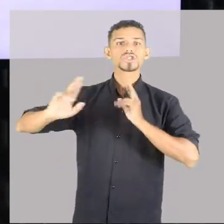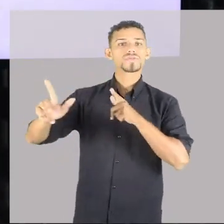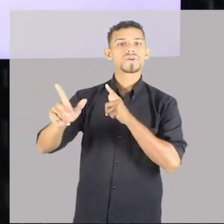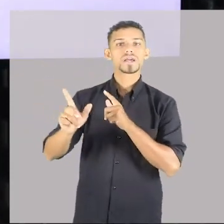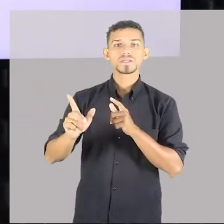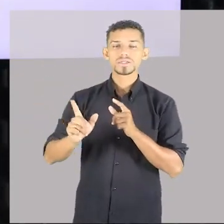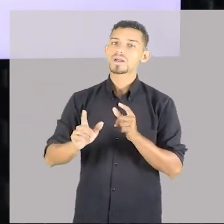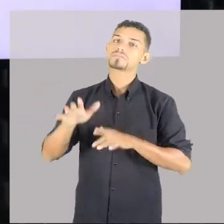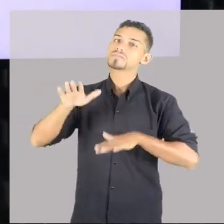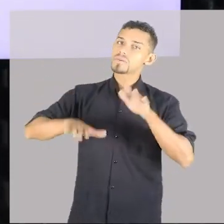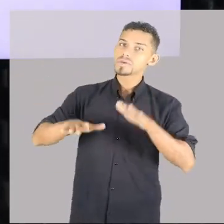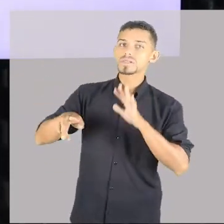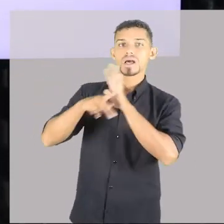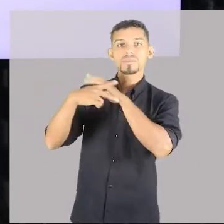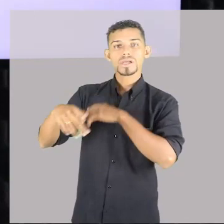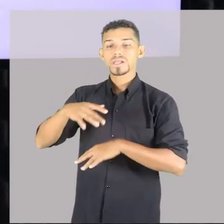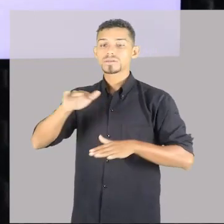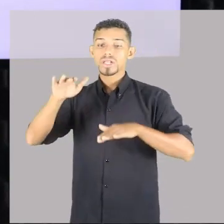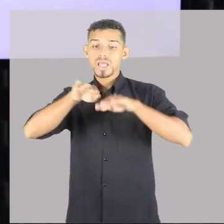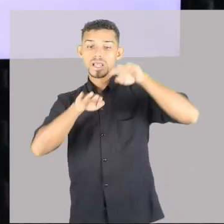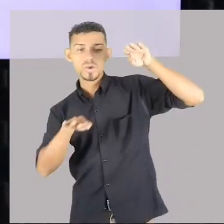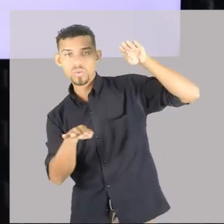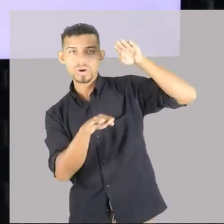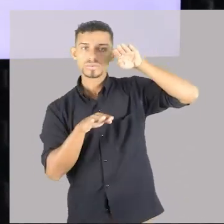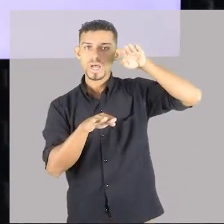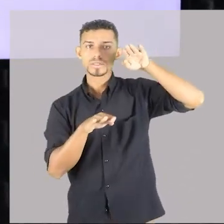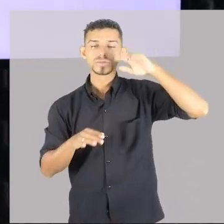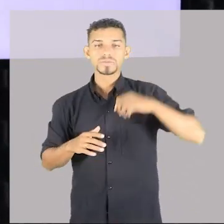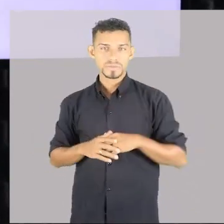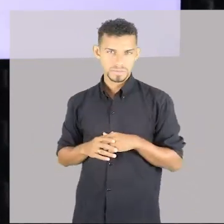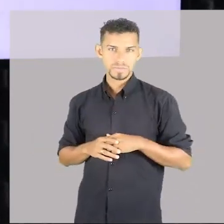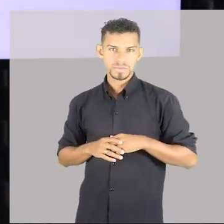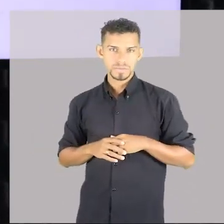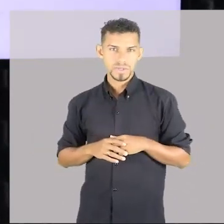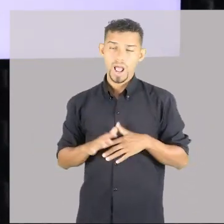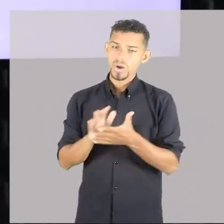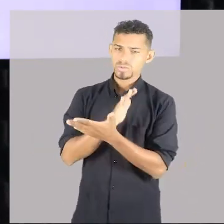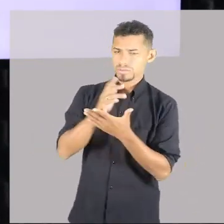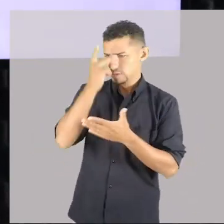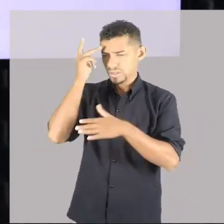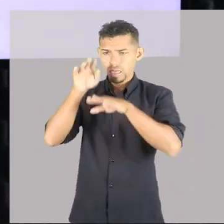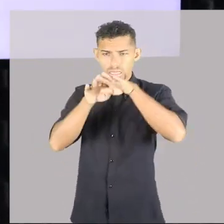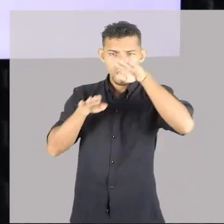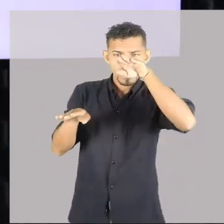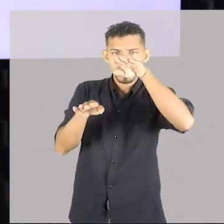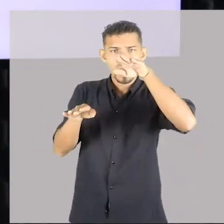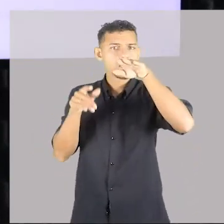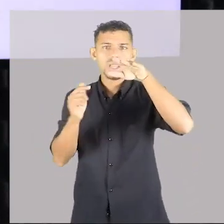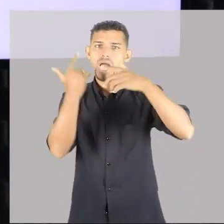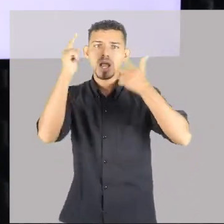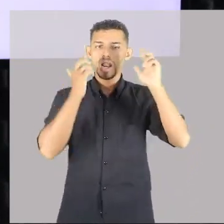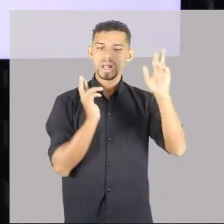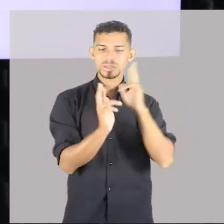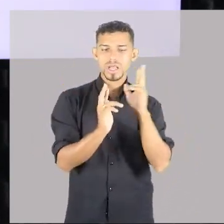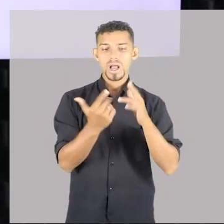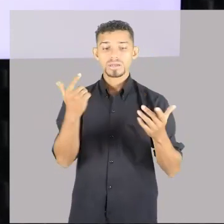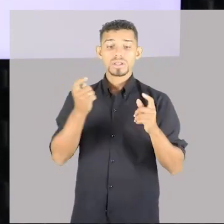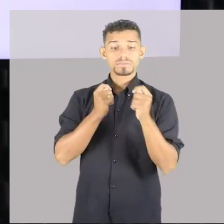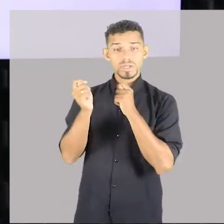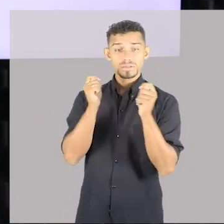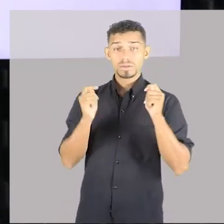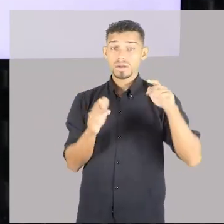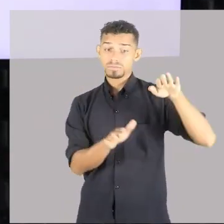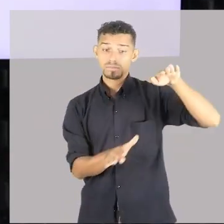diferente na medida das suas desigualdades. Algumas pessoas são desiguais com relação às outras, então a administração pública,